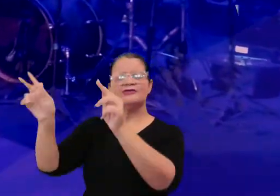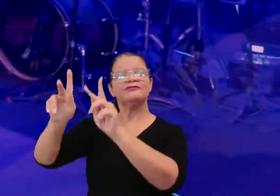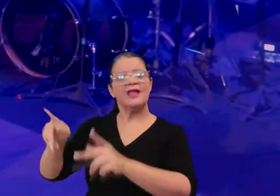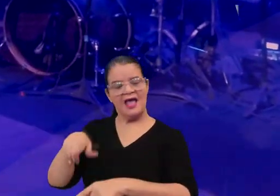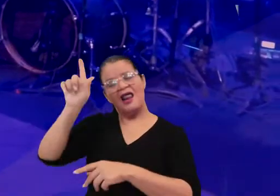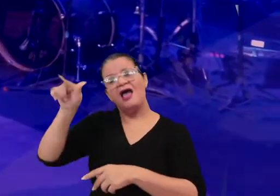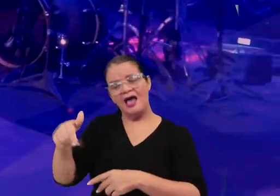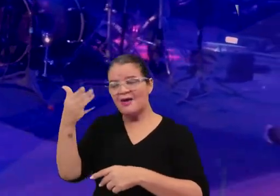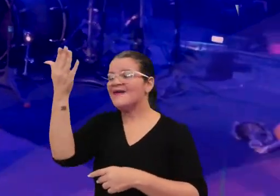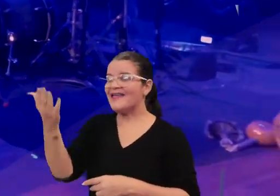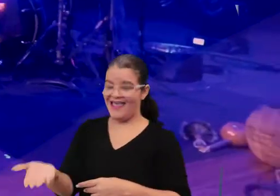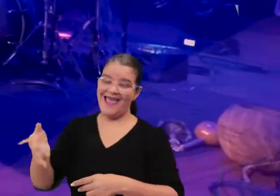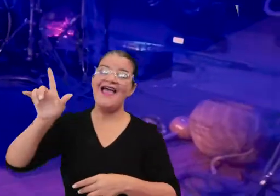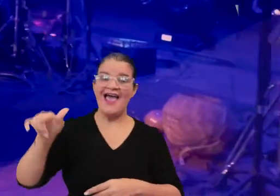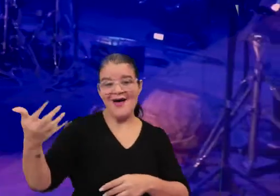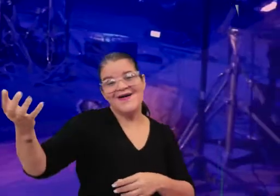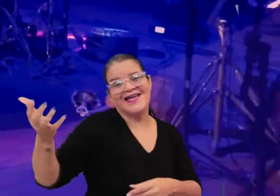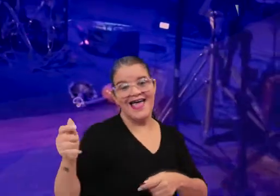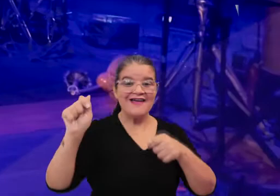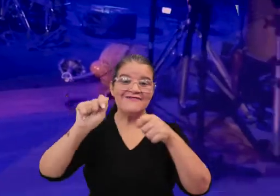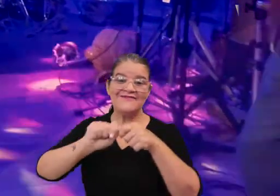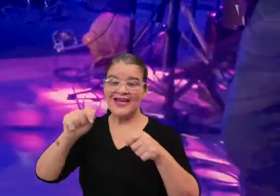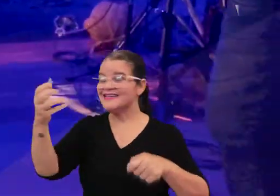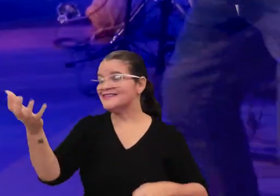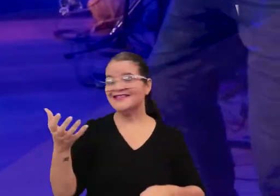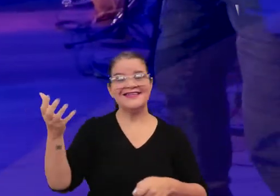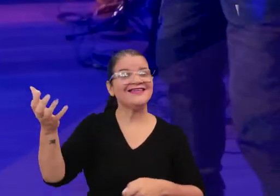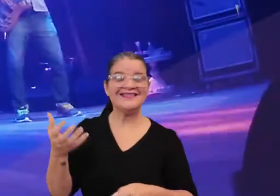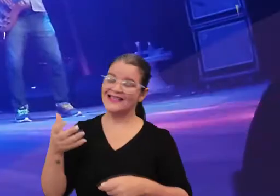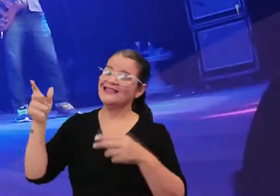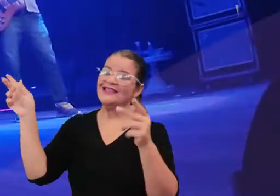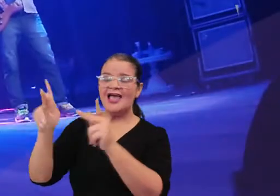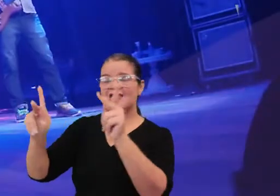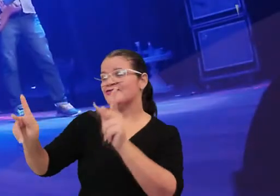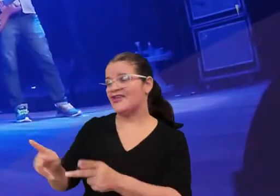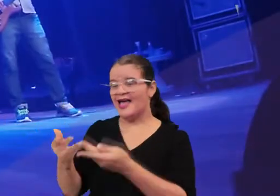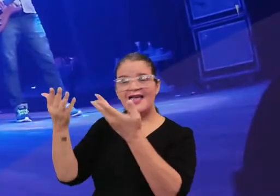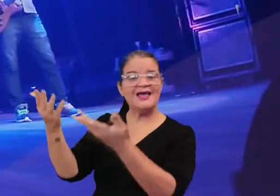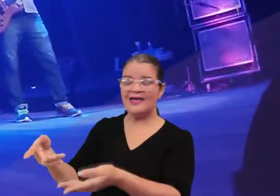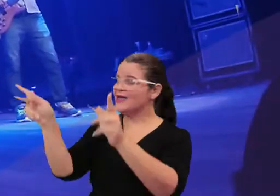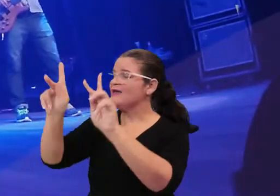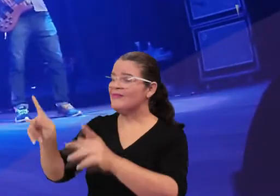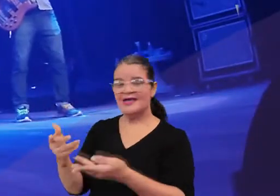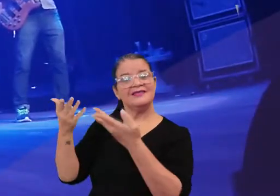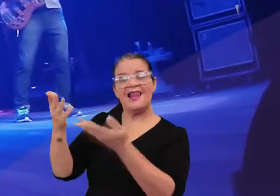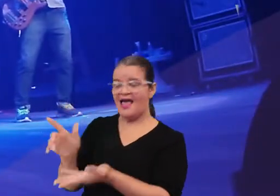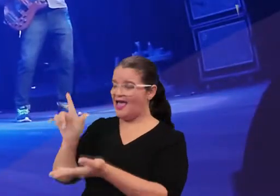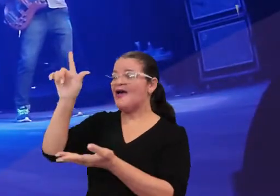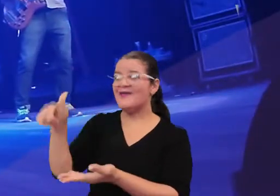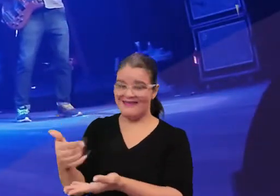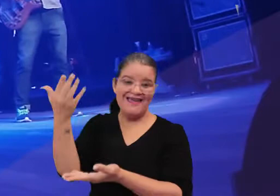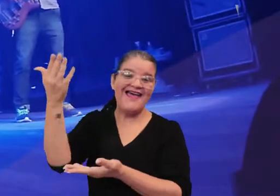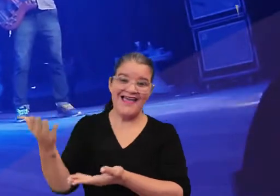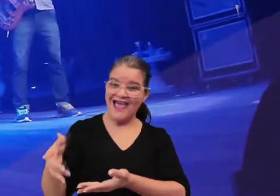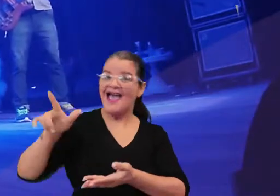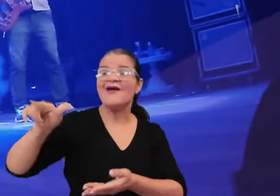paz, deixa ela em paz. Ela é o que é, é o que quer, faz o que quiser. Deixa ela em paz, deixa ela em